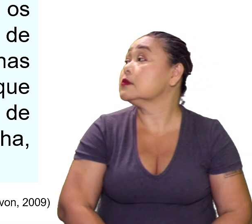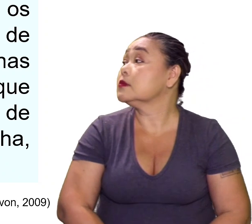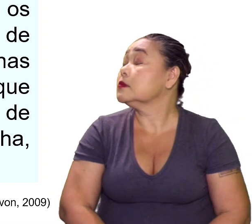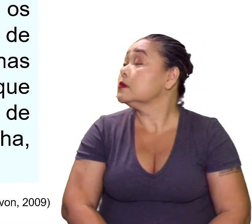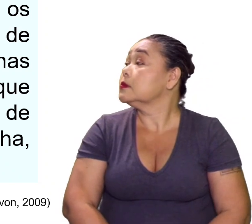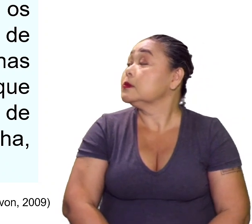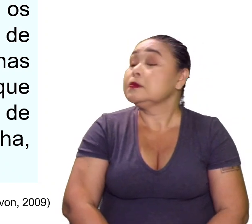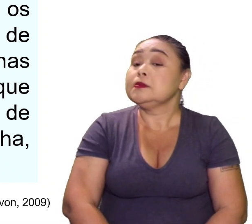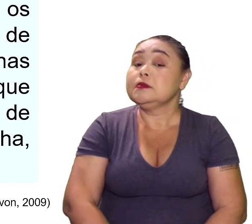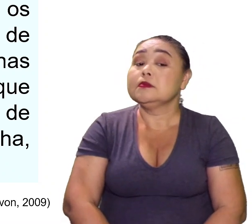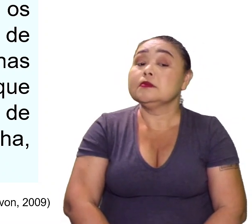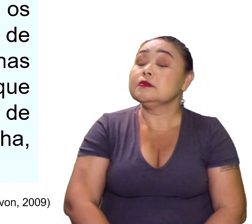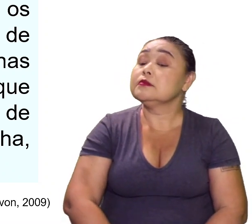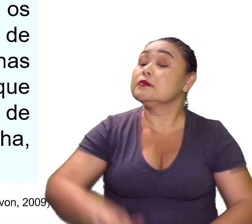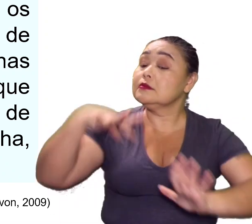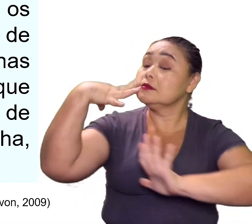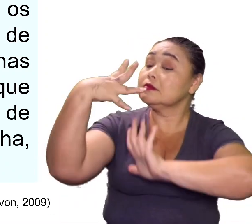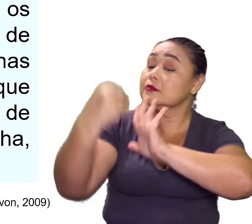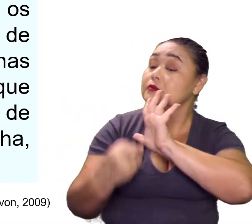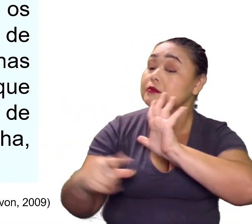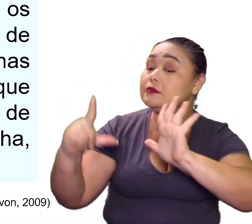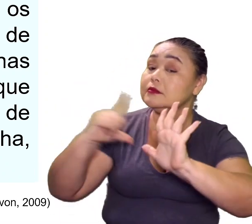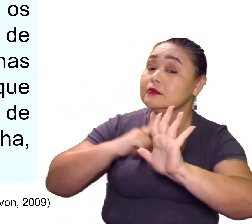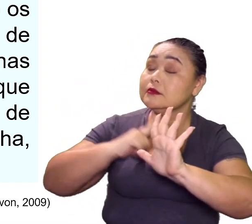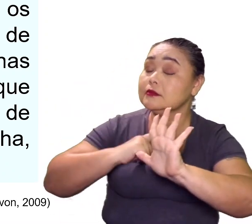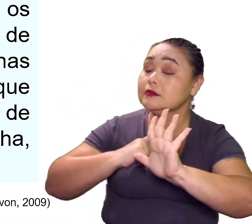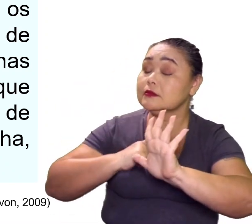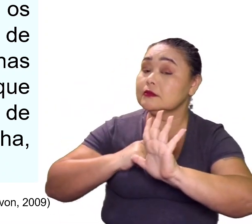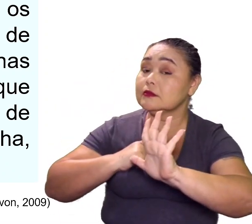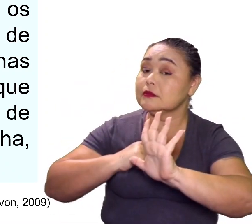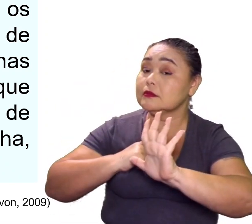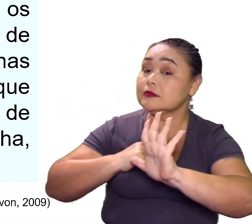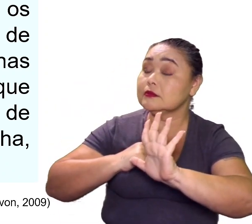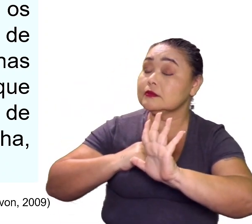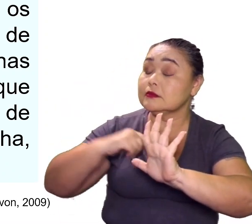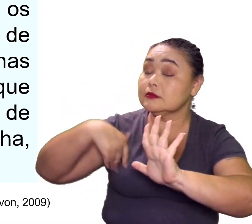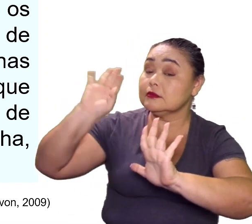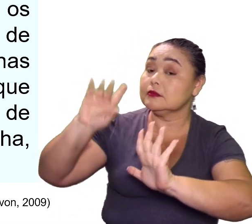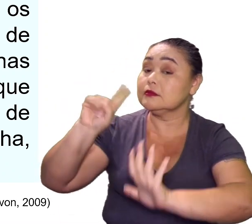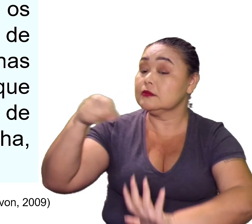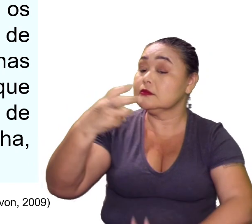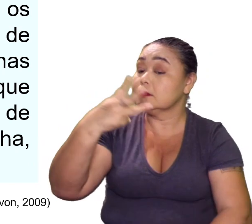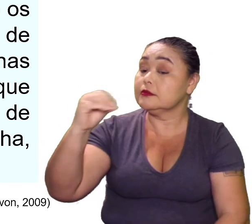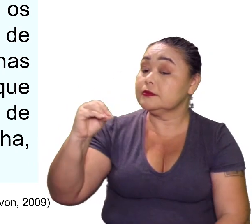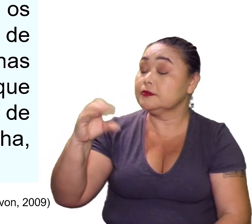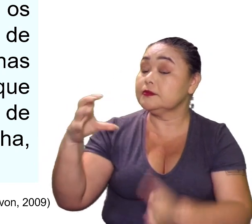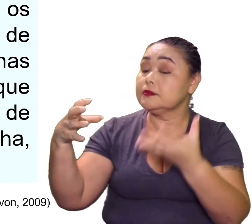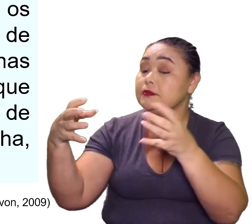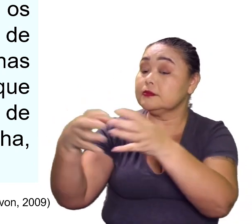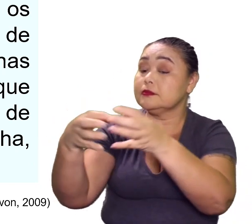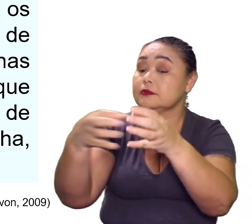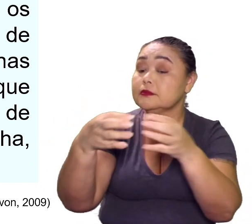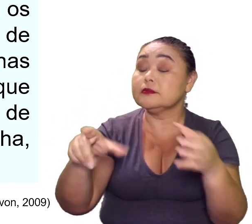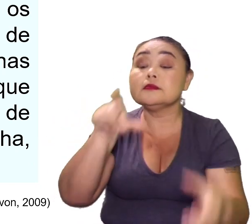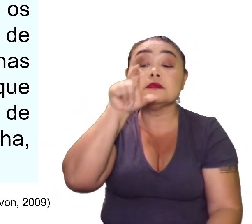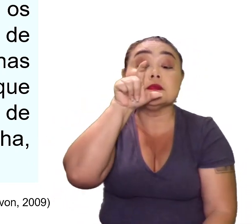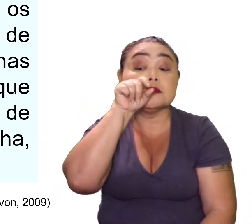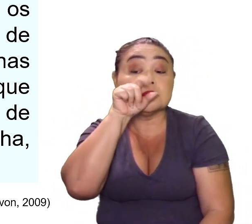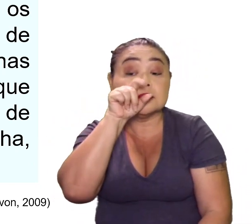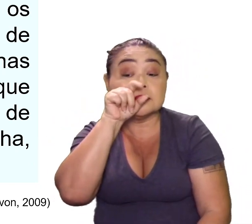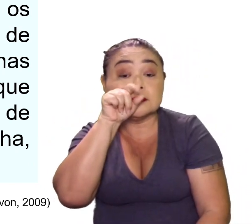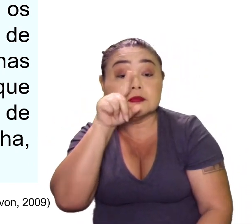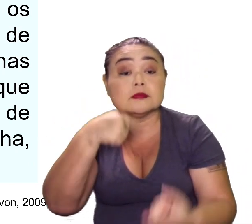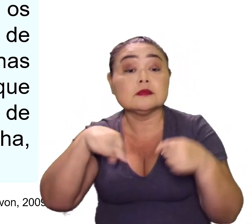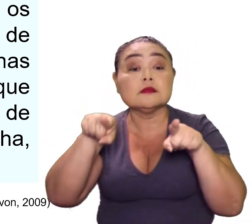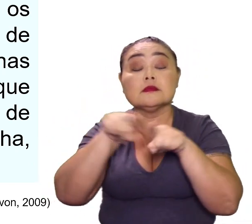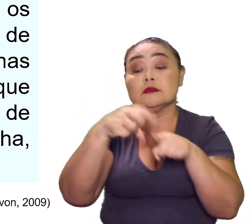Né? Na Amazônia vivem ainda, né, além delas, mais de 1.300 espécies de pássaros e